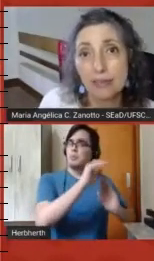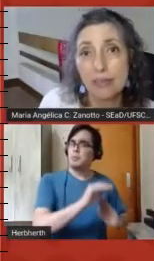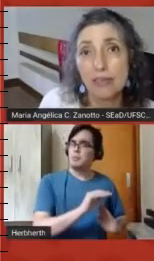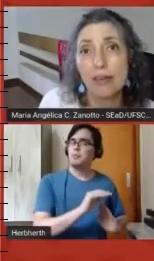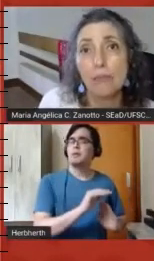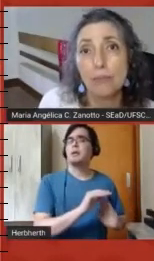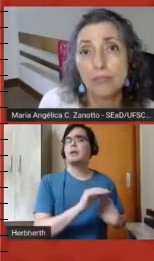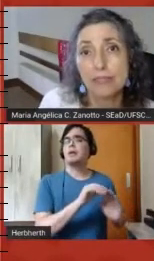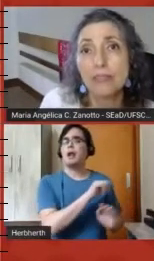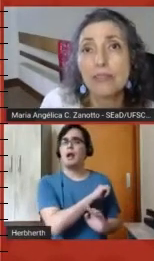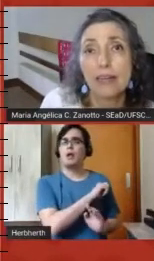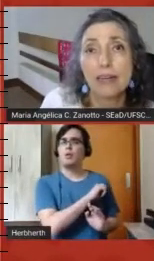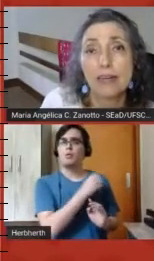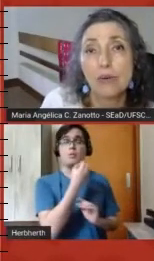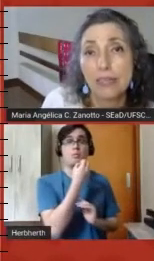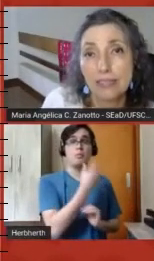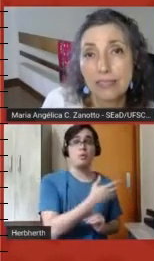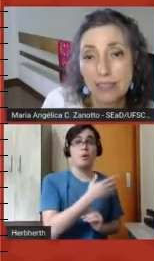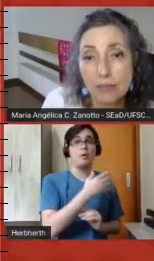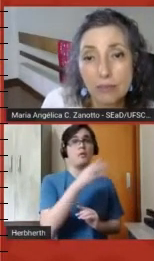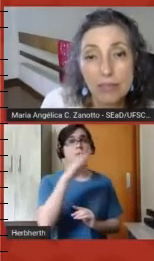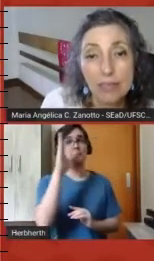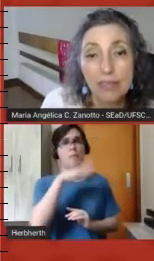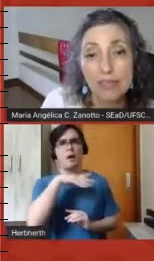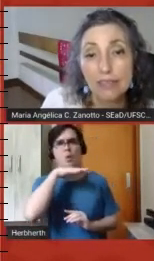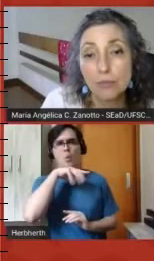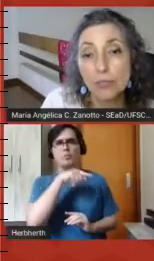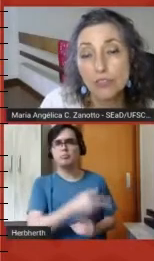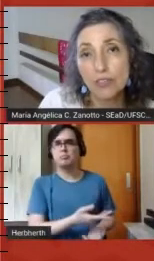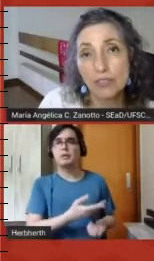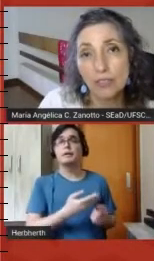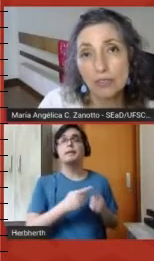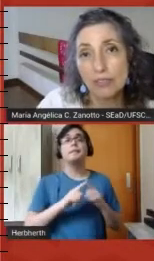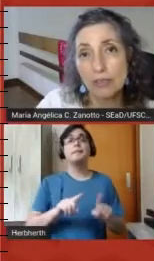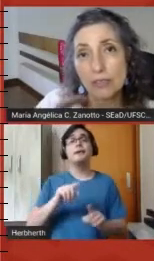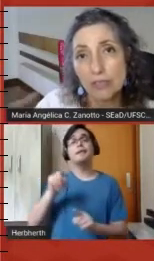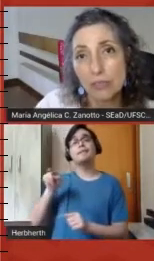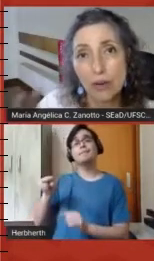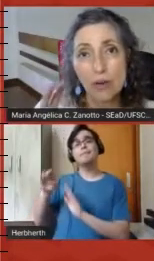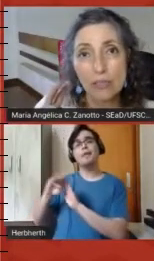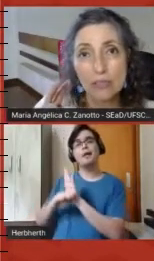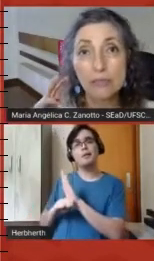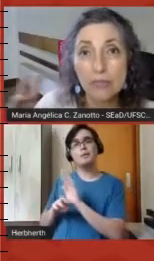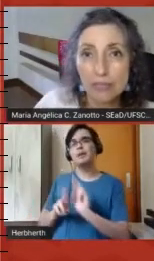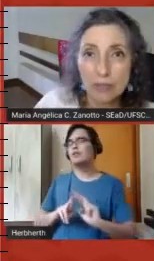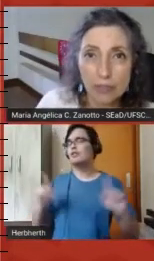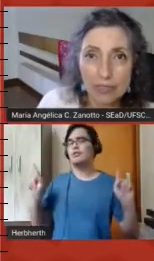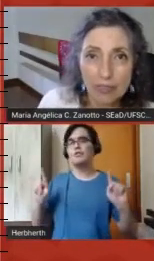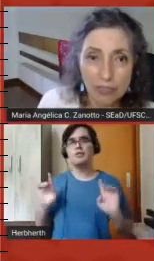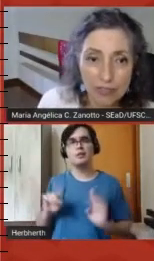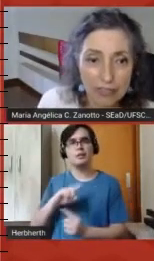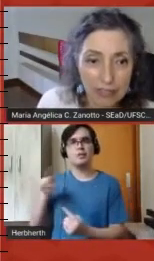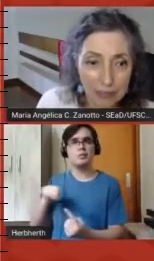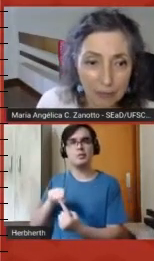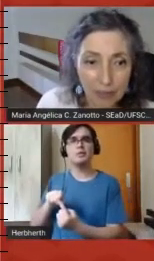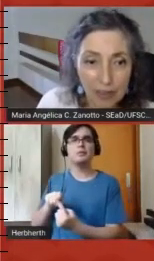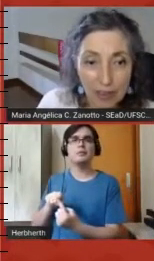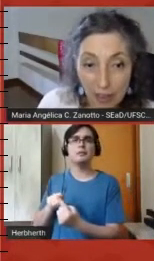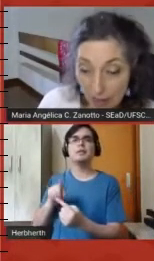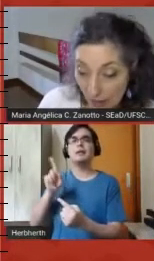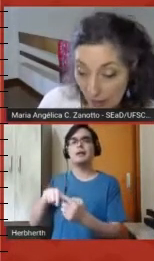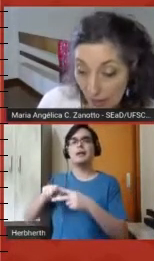trazer aquilo que é o potencial dela, a correção e as modificações, a correção de rota no meio do processo de